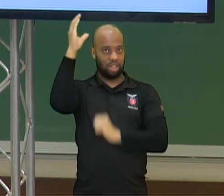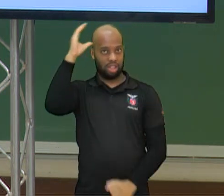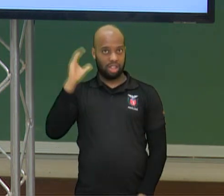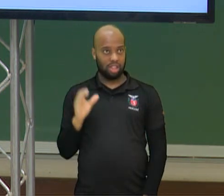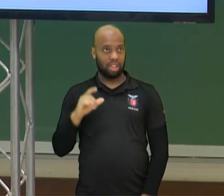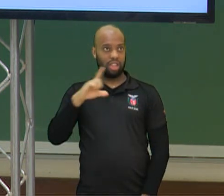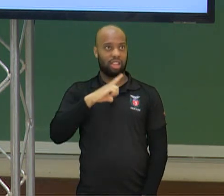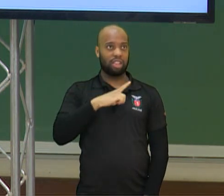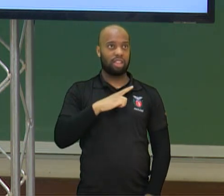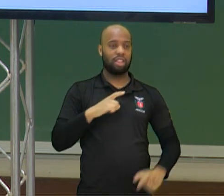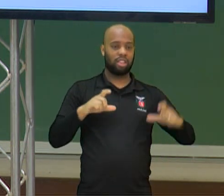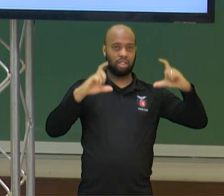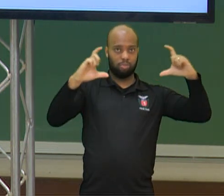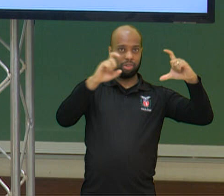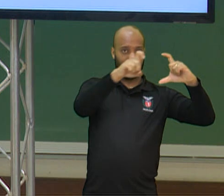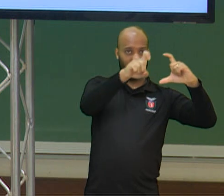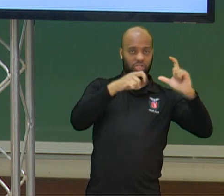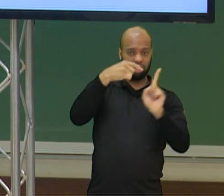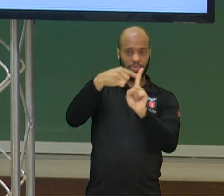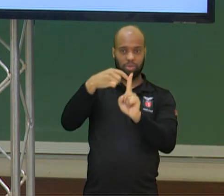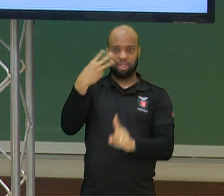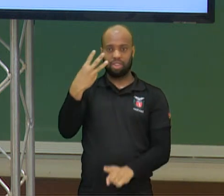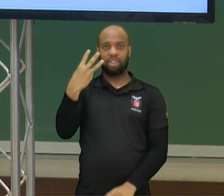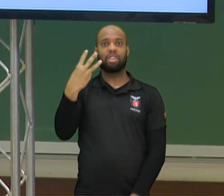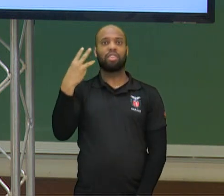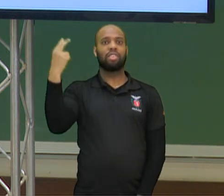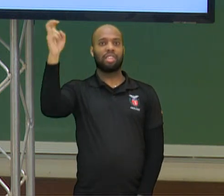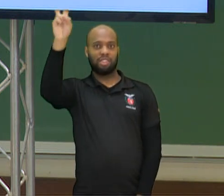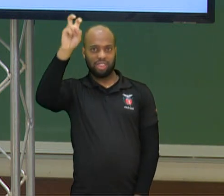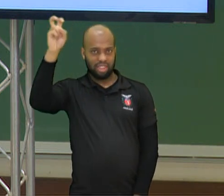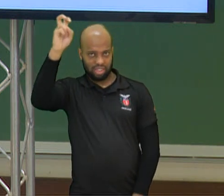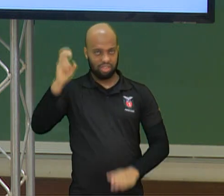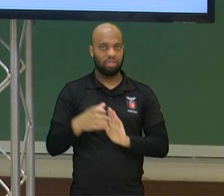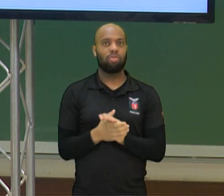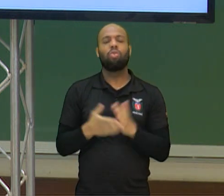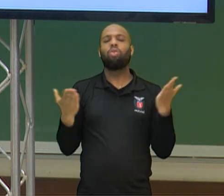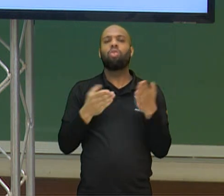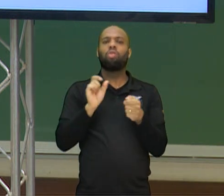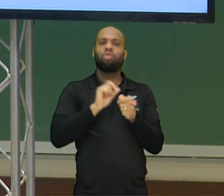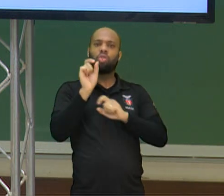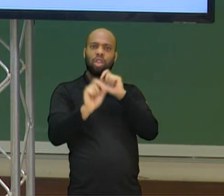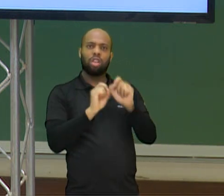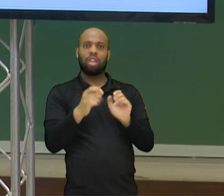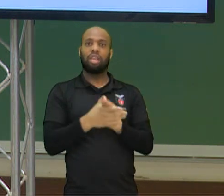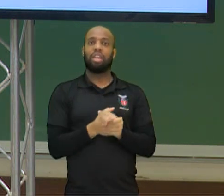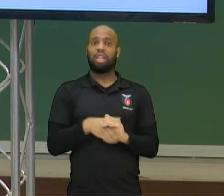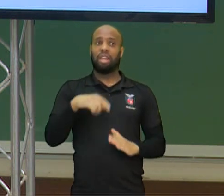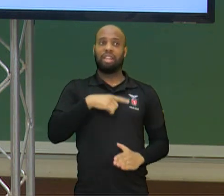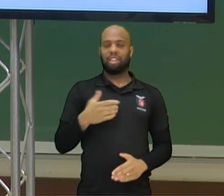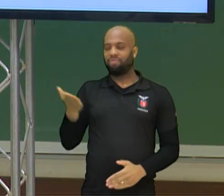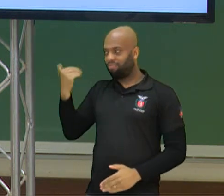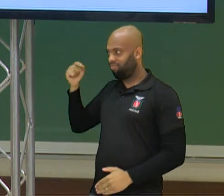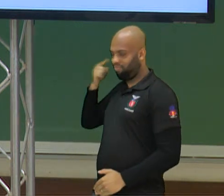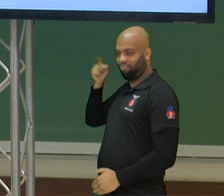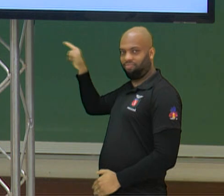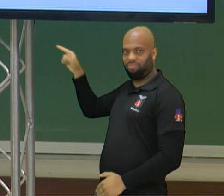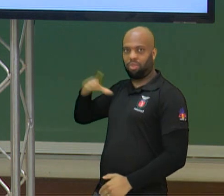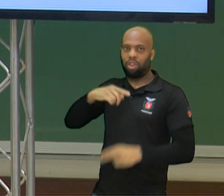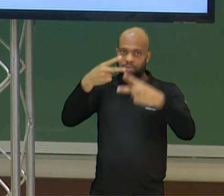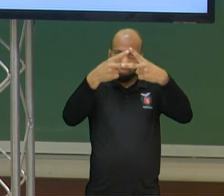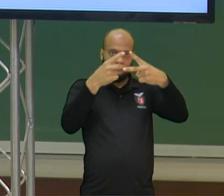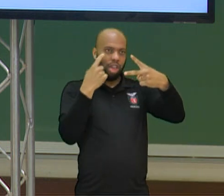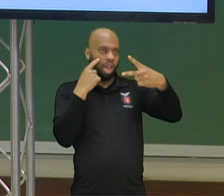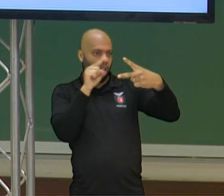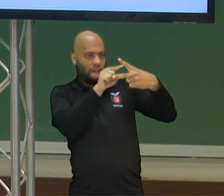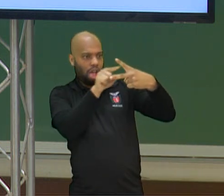3 elevado a 5. O que nós vamos fazer? Vamos ir lá no triângulo de Pascal e